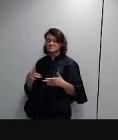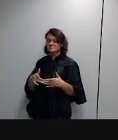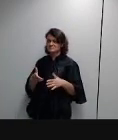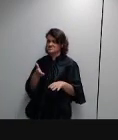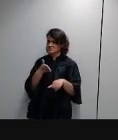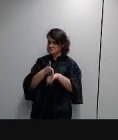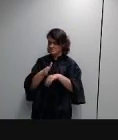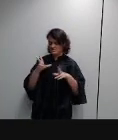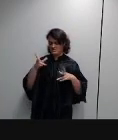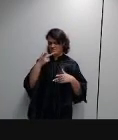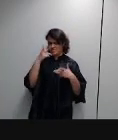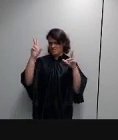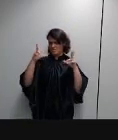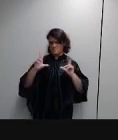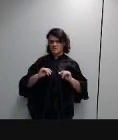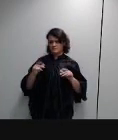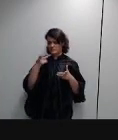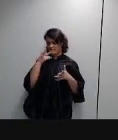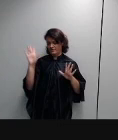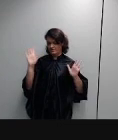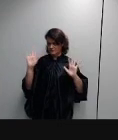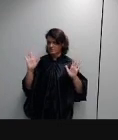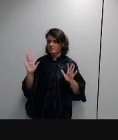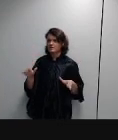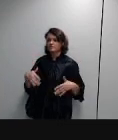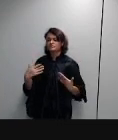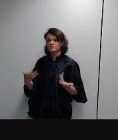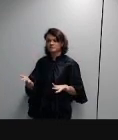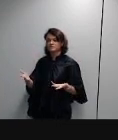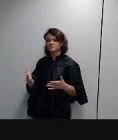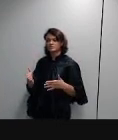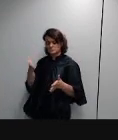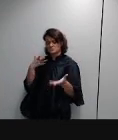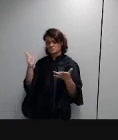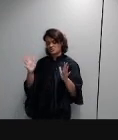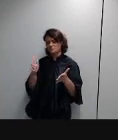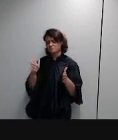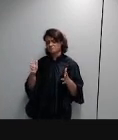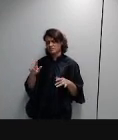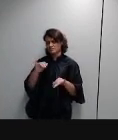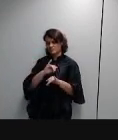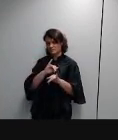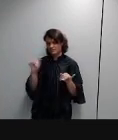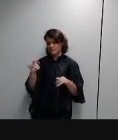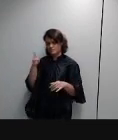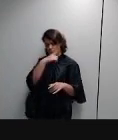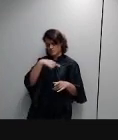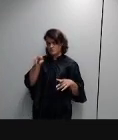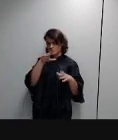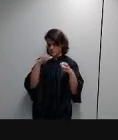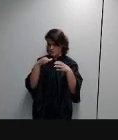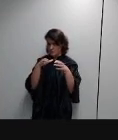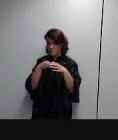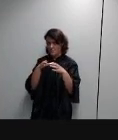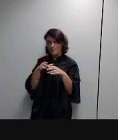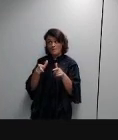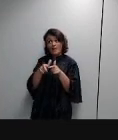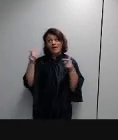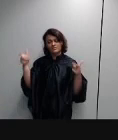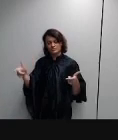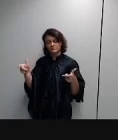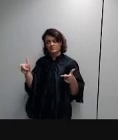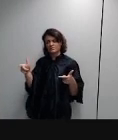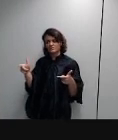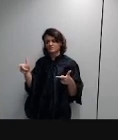de maneira aqui eu já proclamo que a turma por maioria é no caso